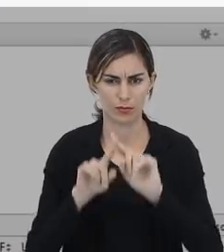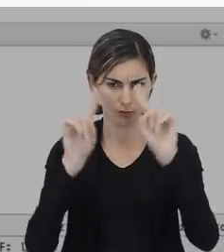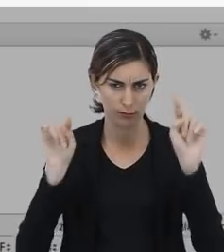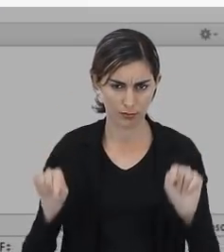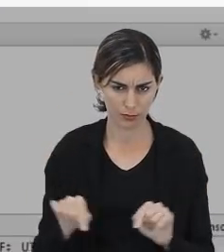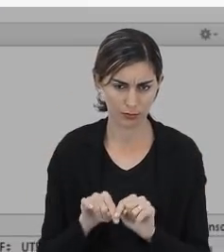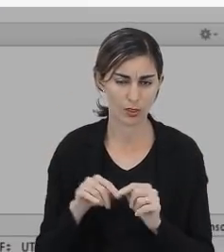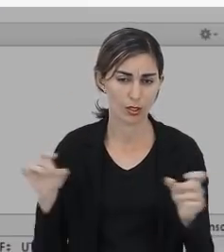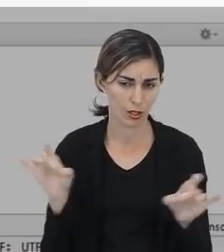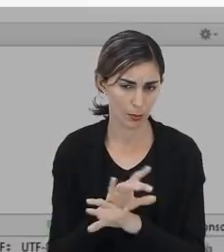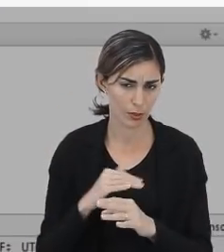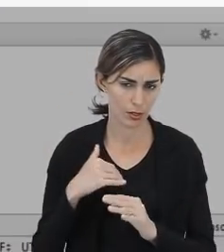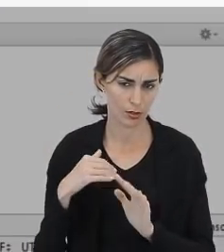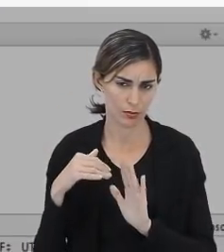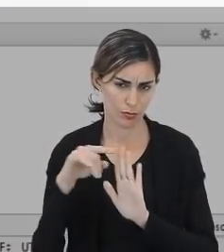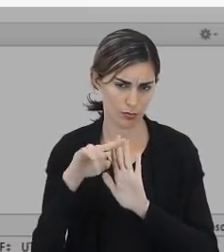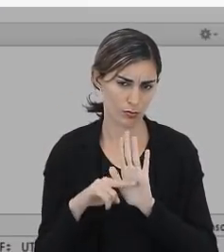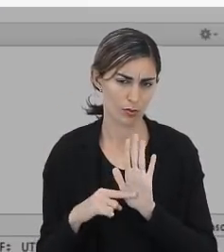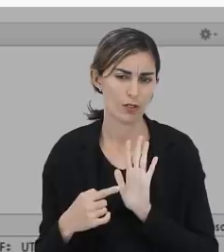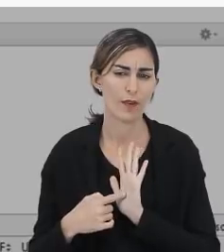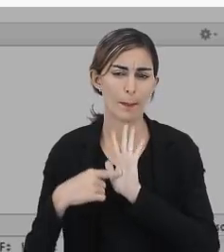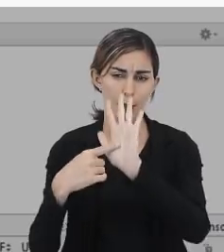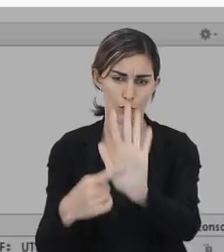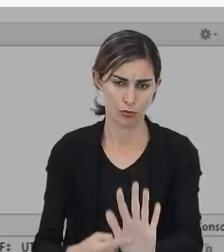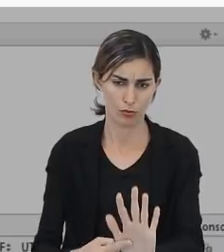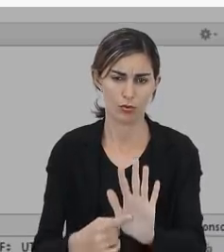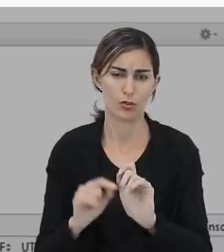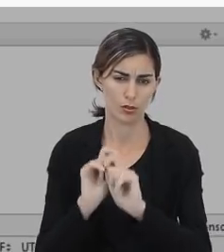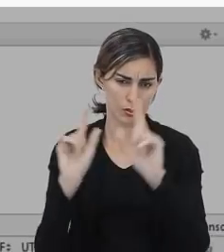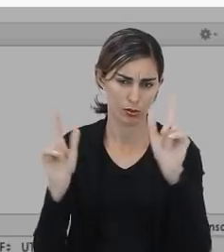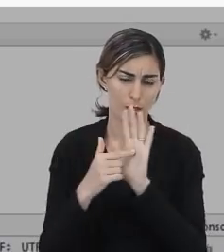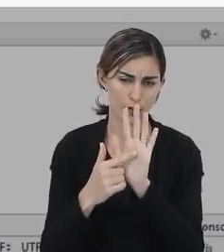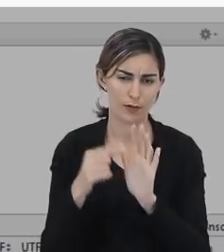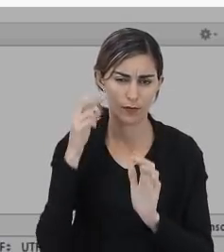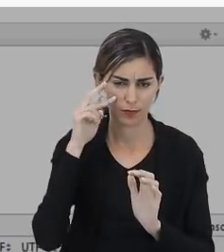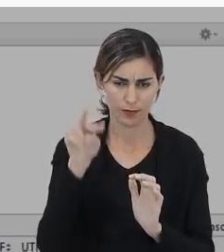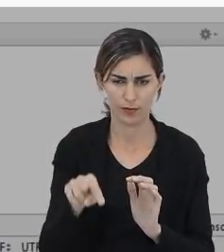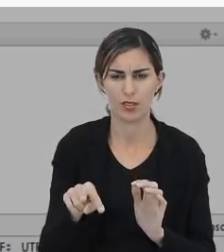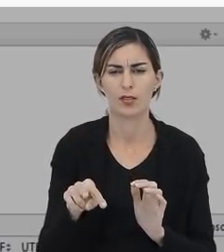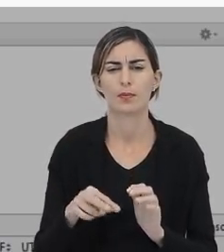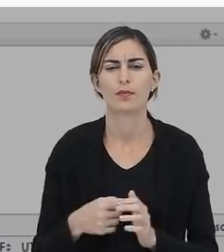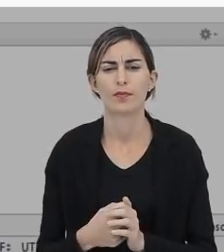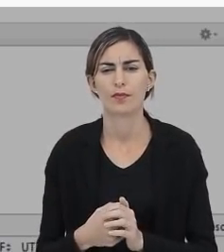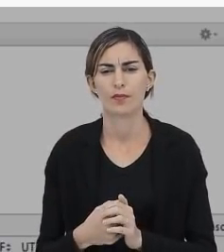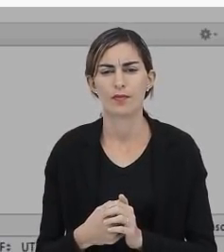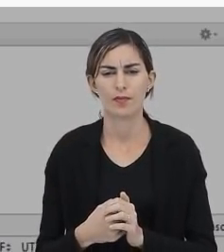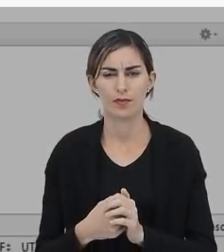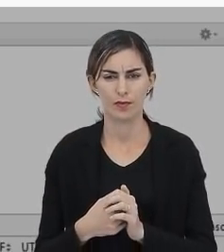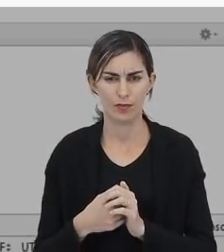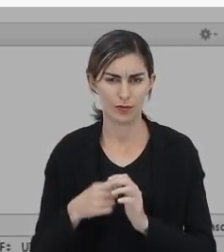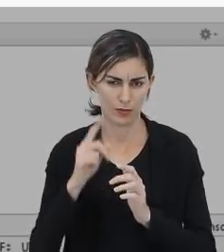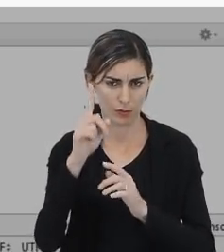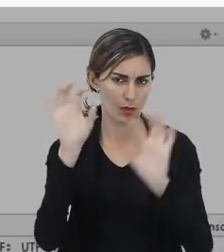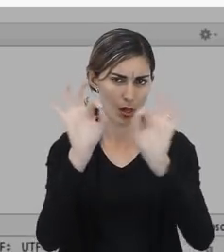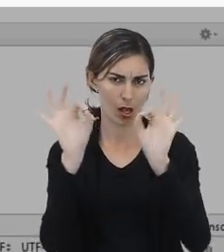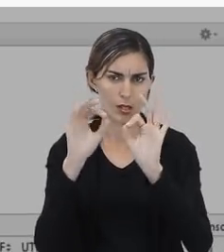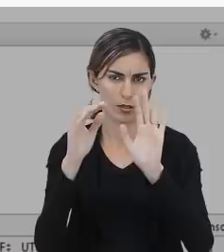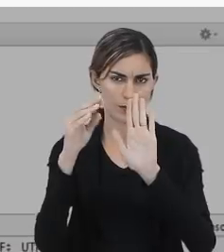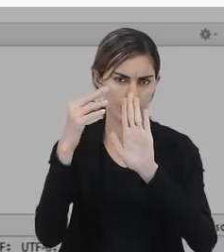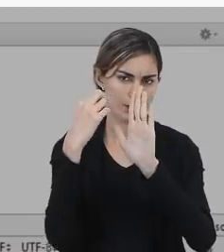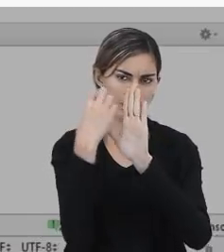Então, quando ele terminar o processamento, ele vai exibir v, que aqui, por enquanto, é